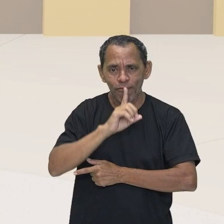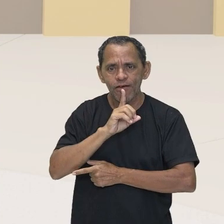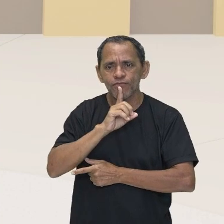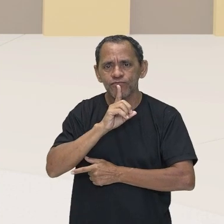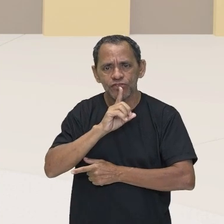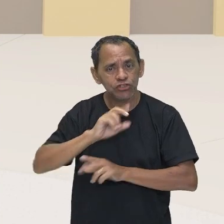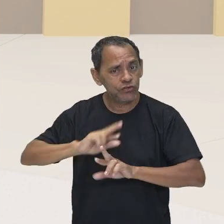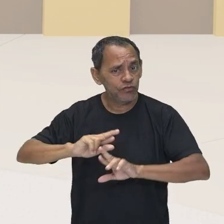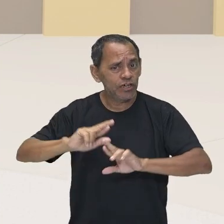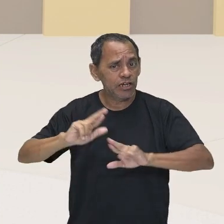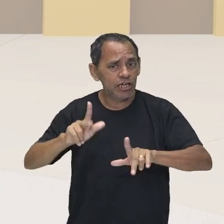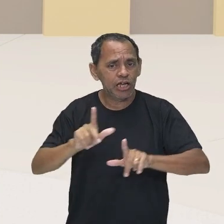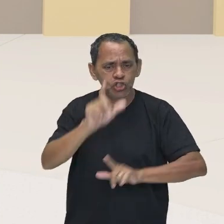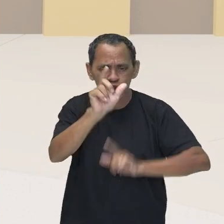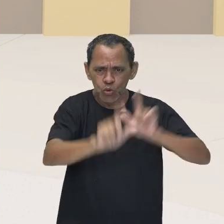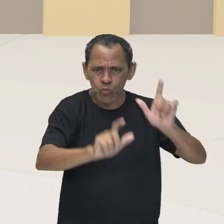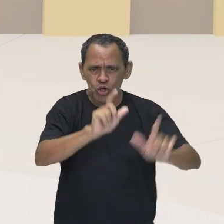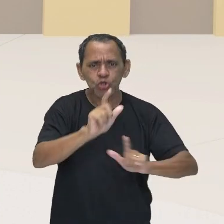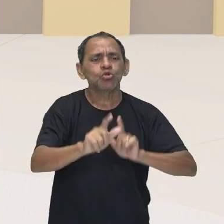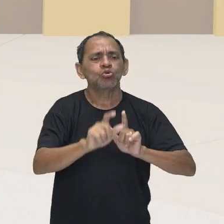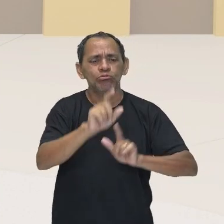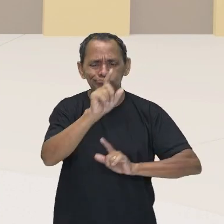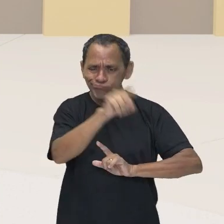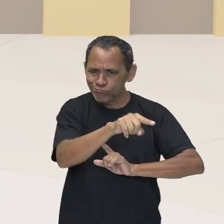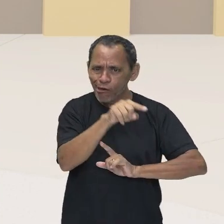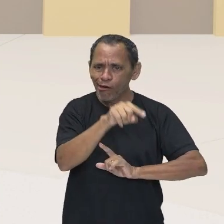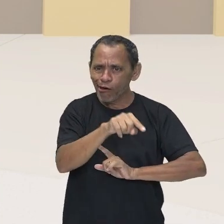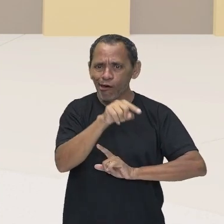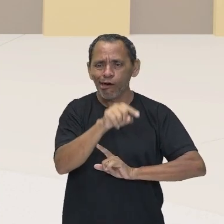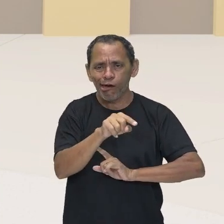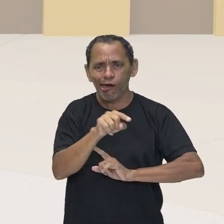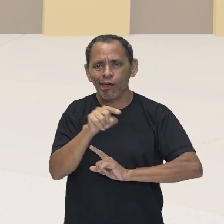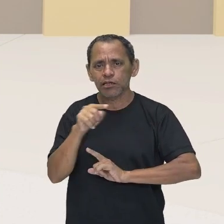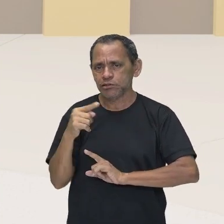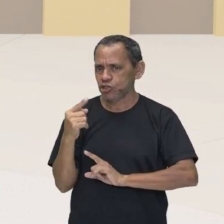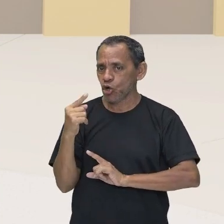pessoas, elas são únicas, elas são diferentes, elas possuem